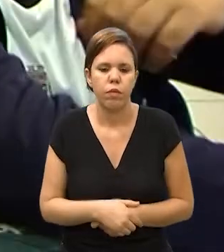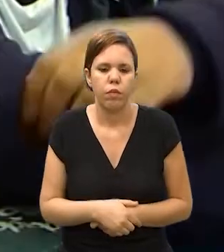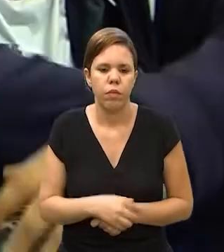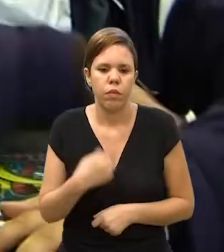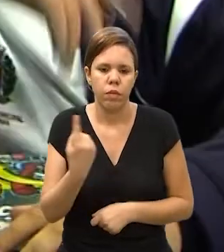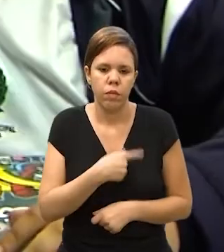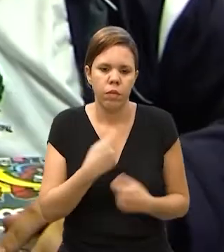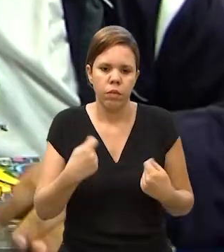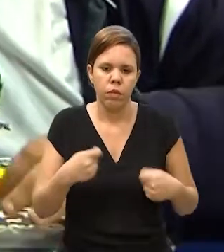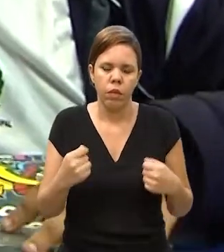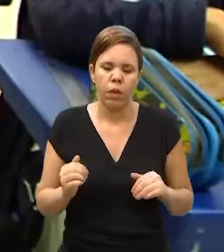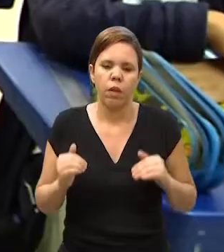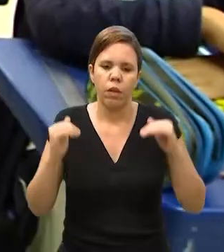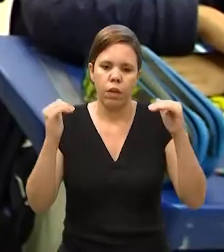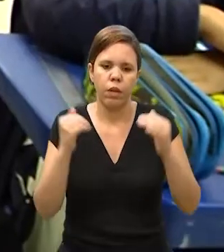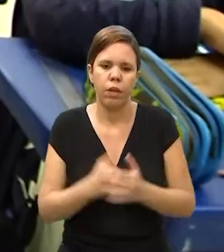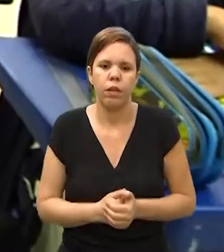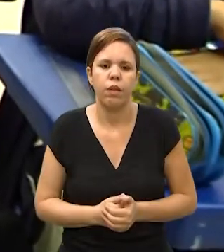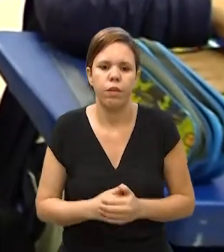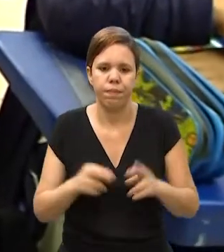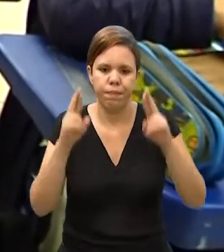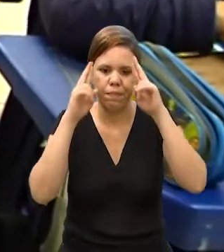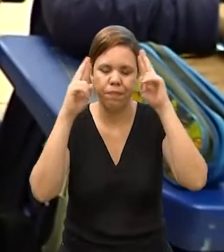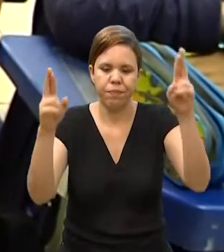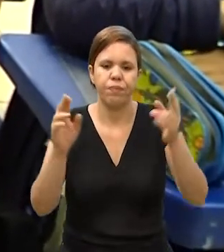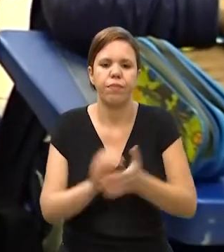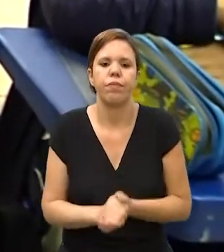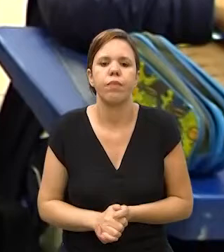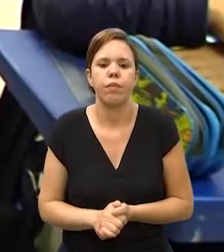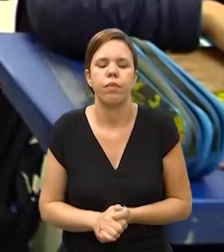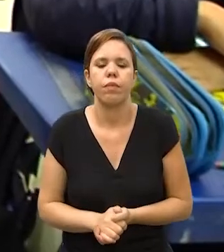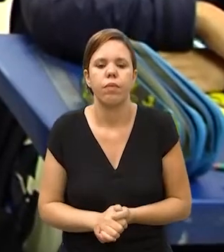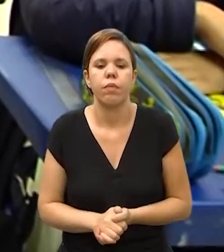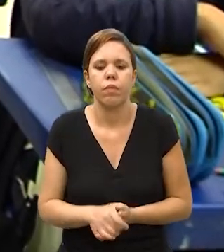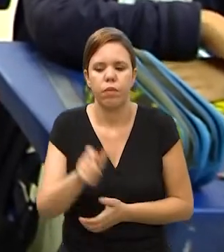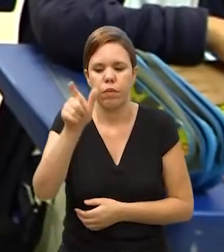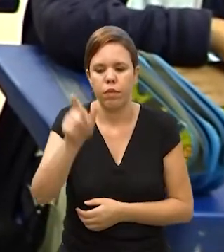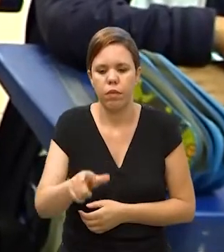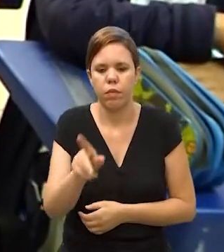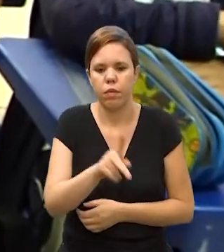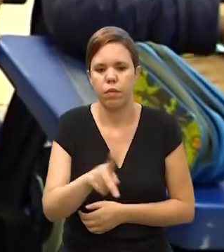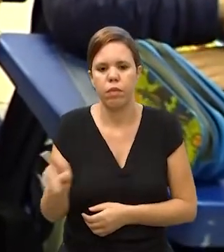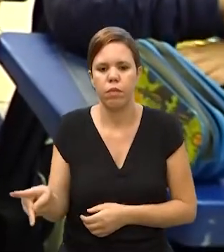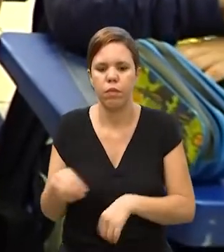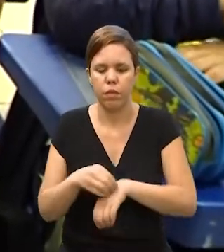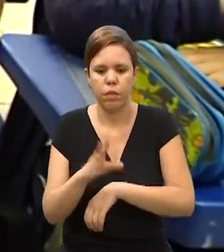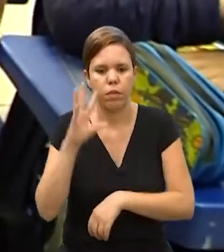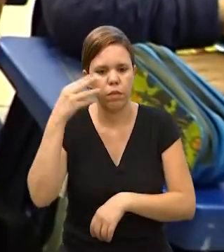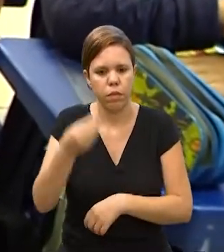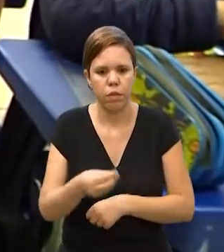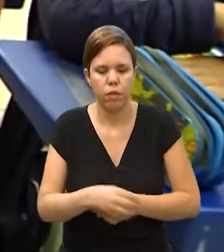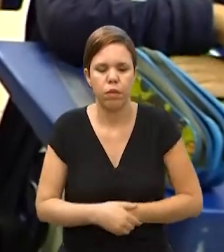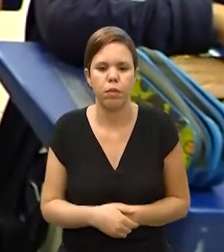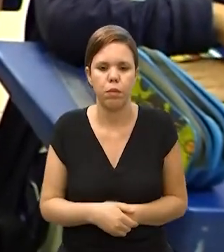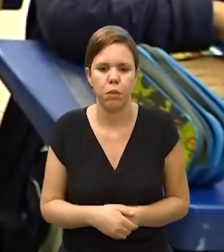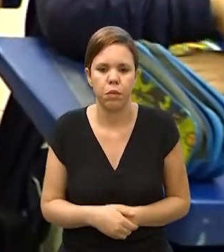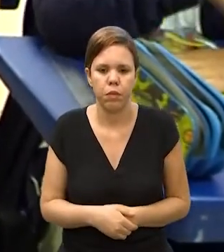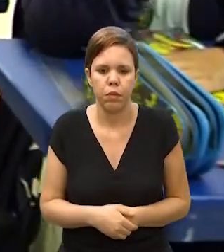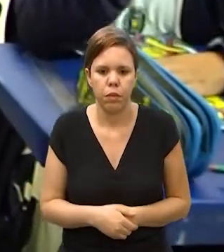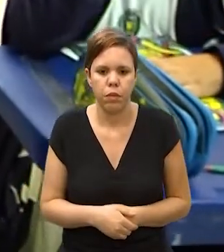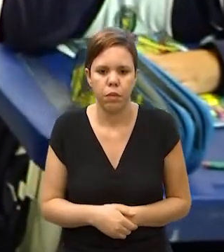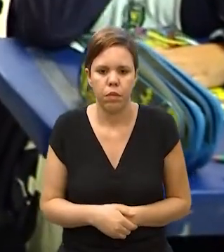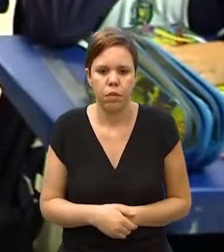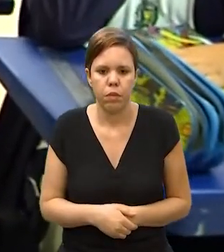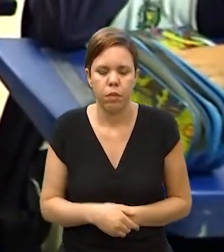que ter o máximo de respeito para aquela figura que é o professor que está passando o seu conhecimento, né? Então,